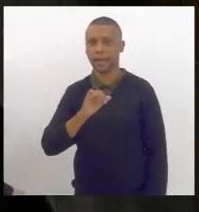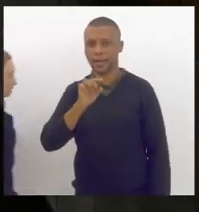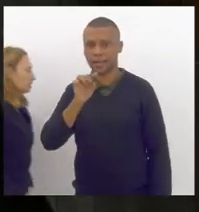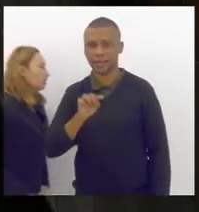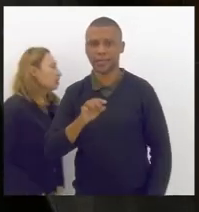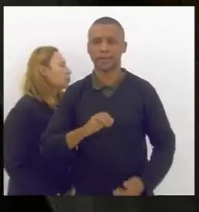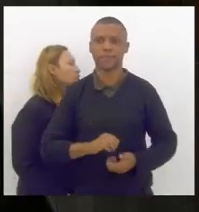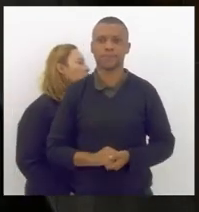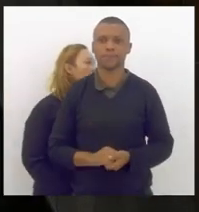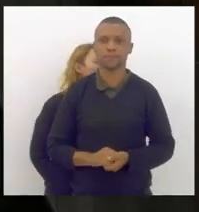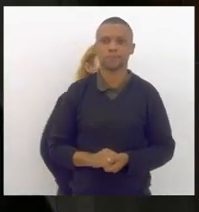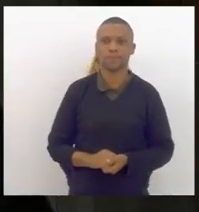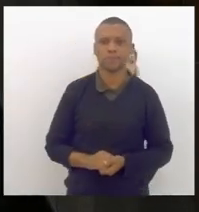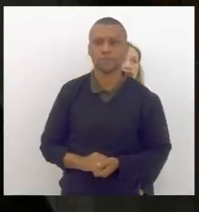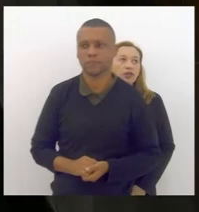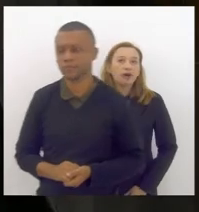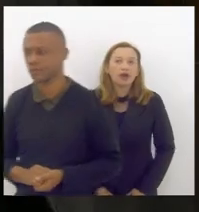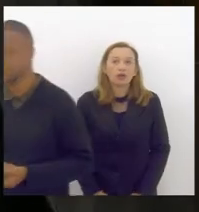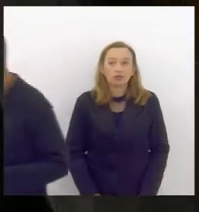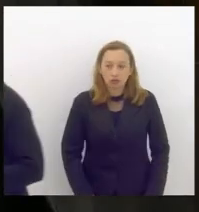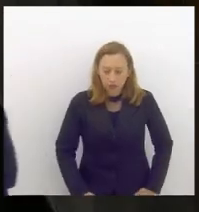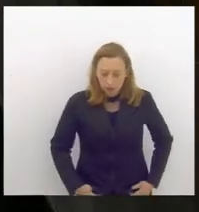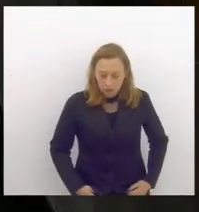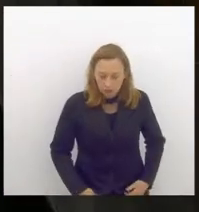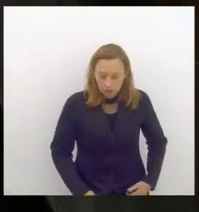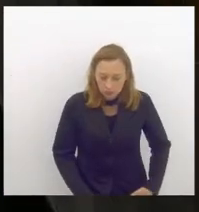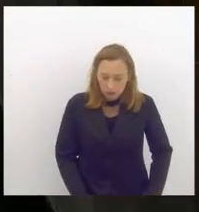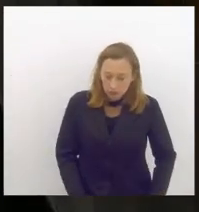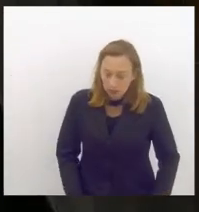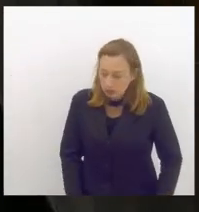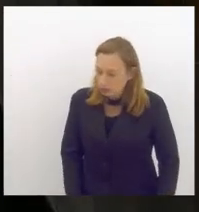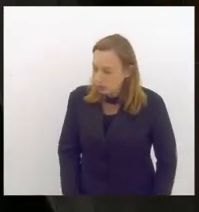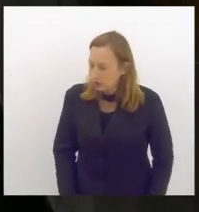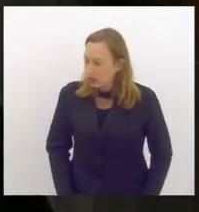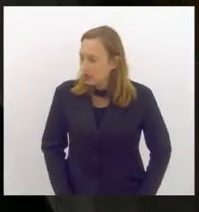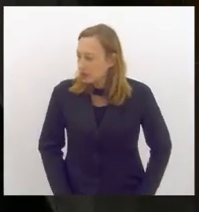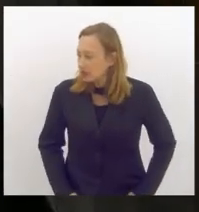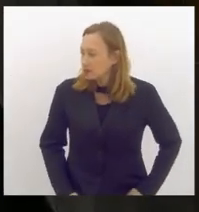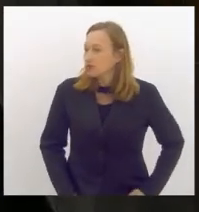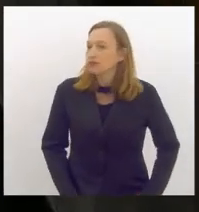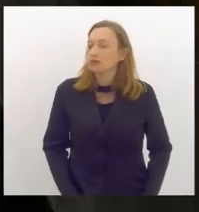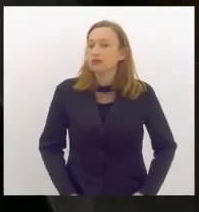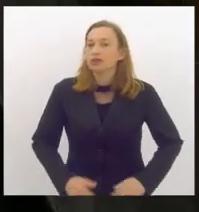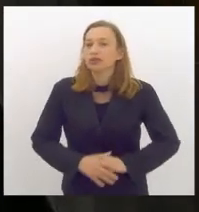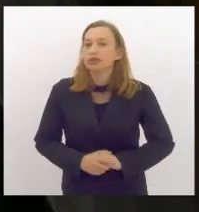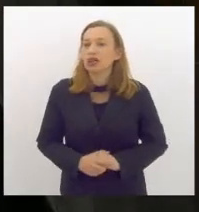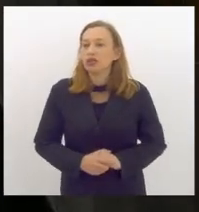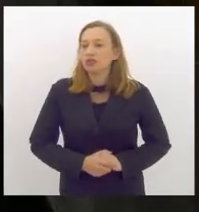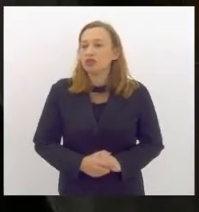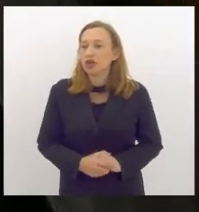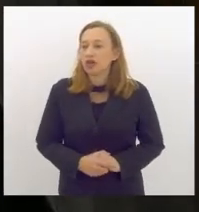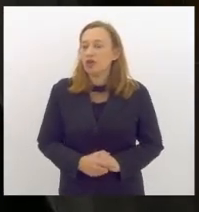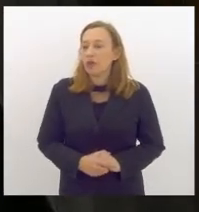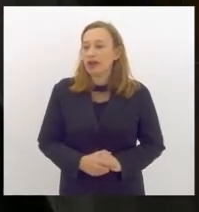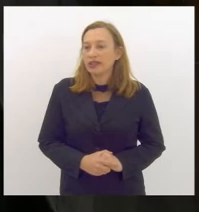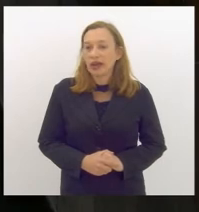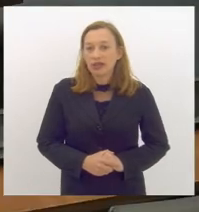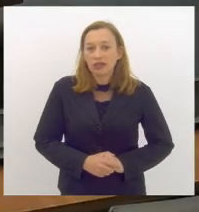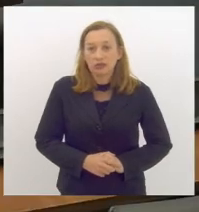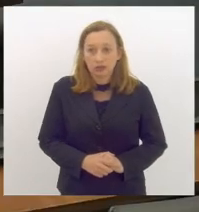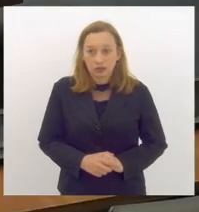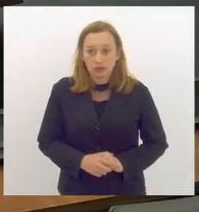isso não faz parte da ordem natural das coisas, isso pode ser modificado pela ação humana, isso pode ser modificado pela política e pelas políticas públicas. Muito